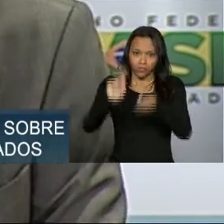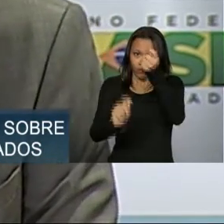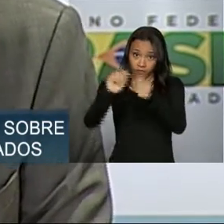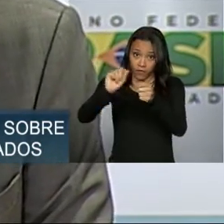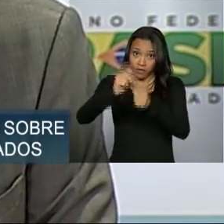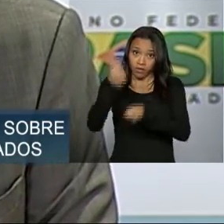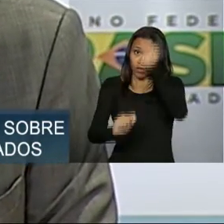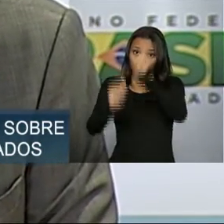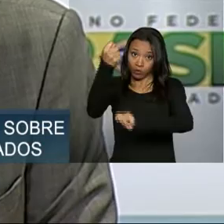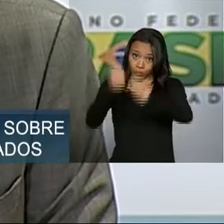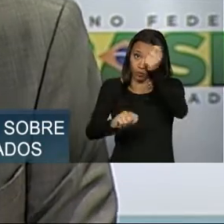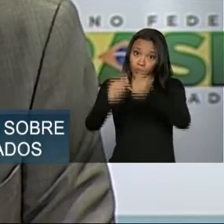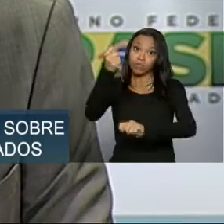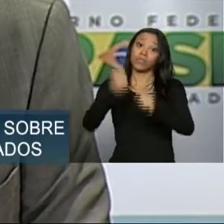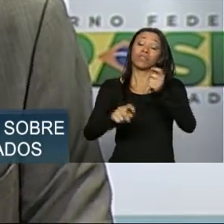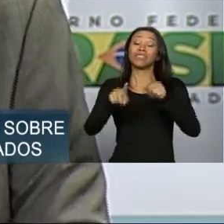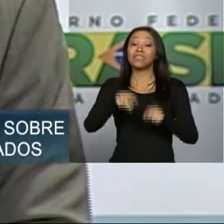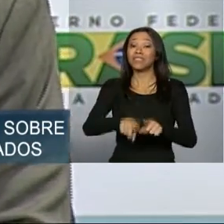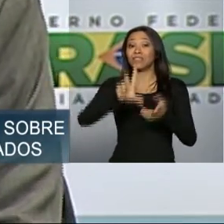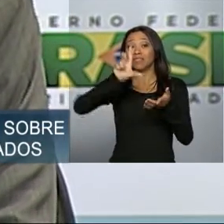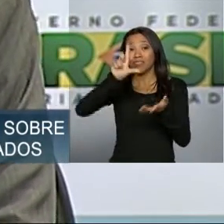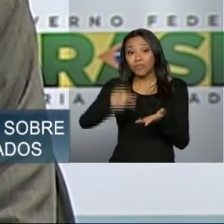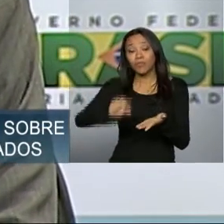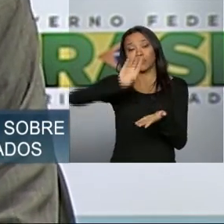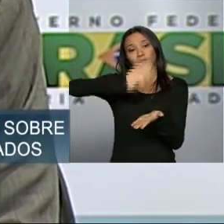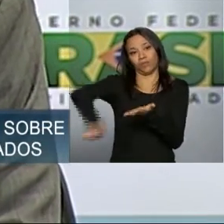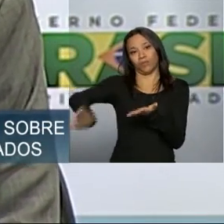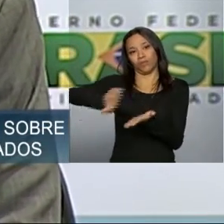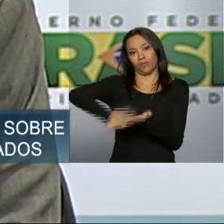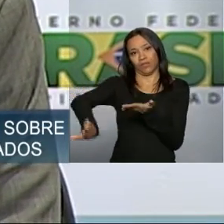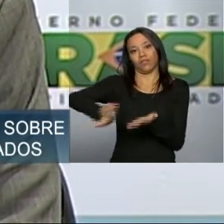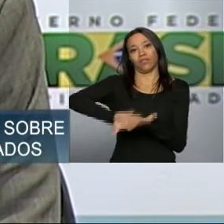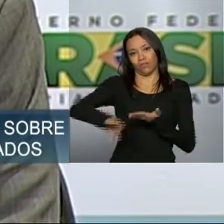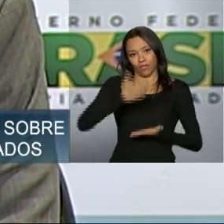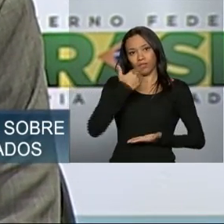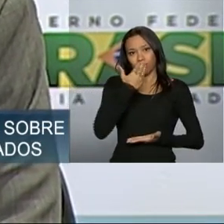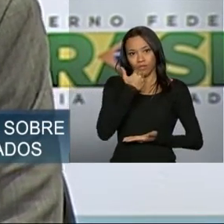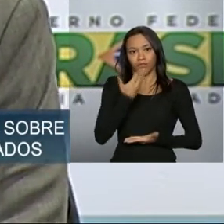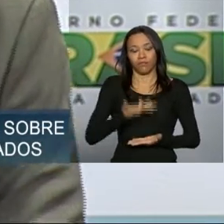quantidade imensa de sal também para ser retirado da nossa